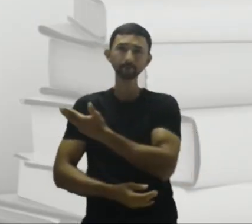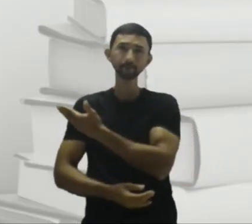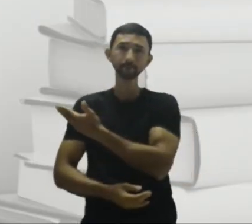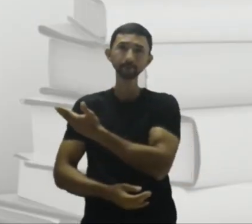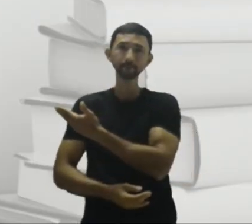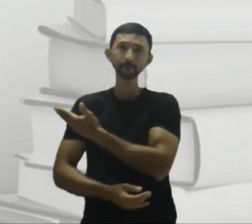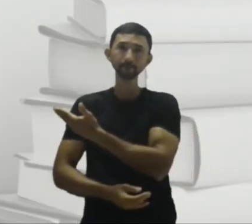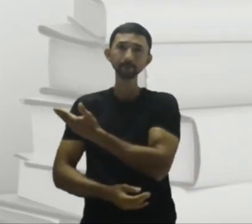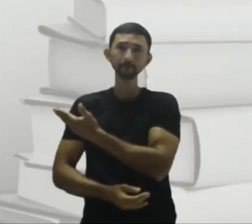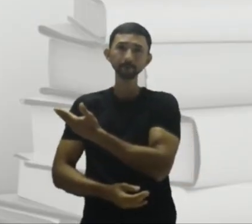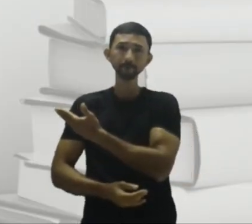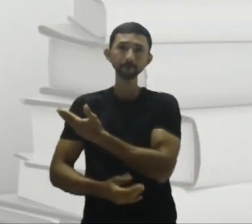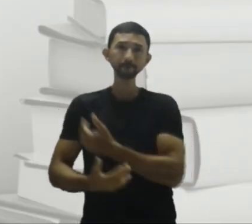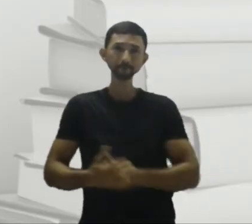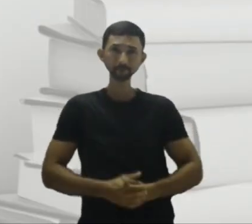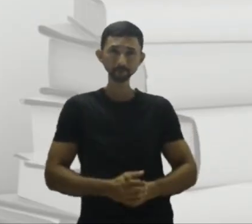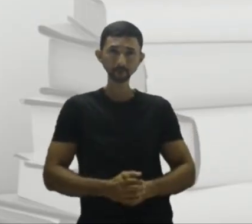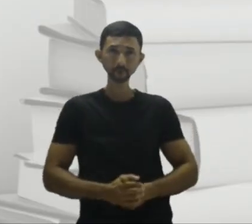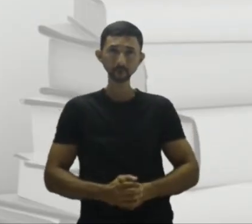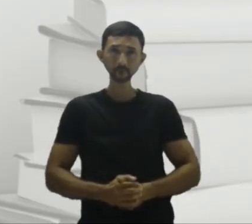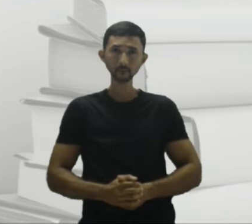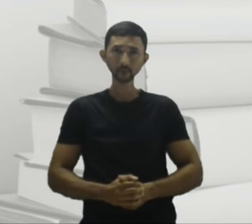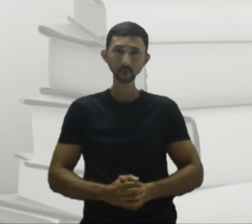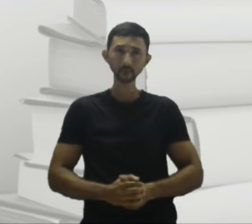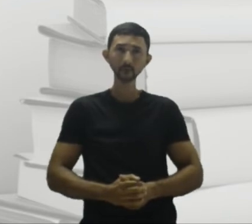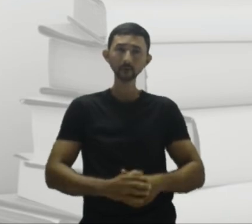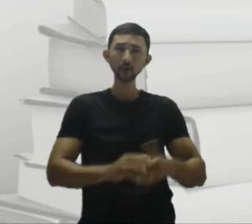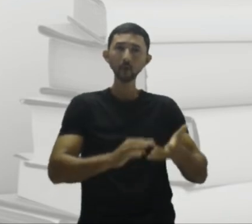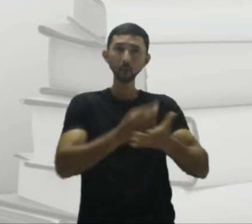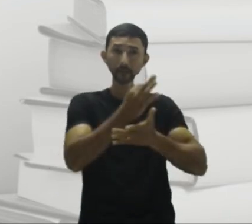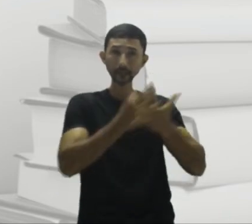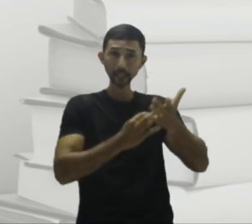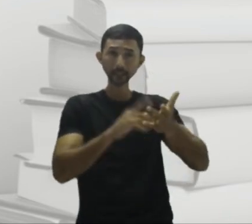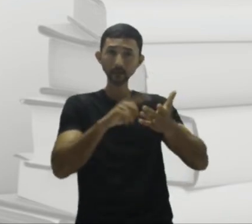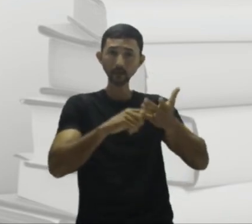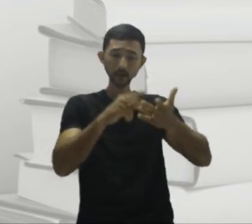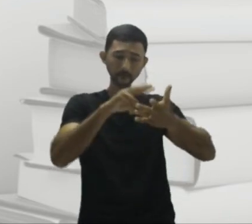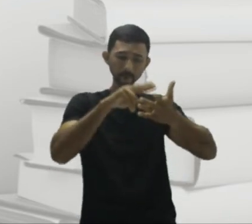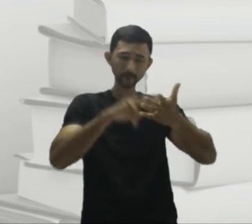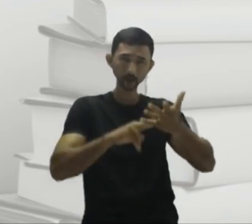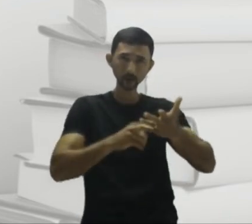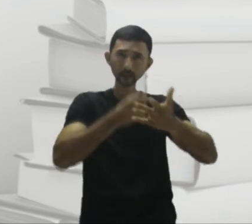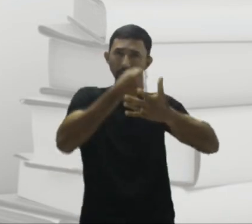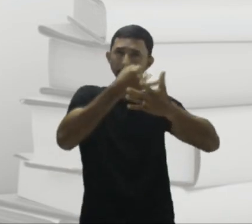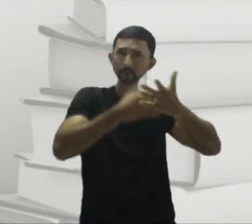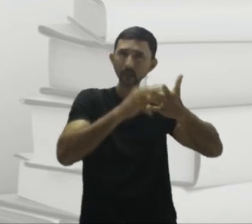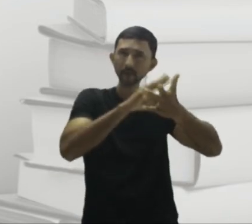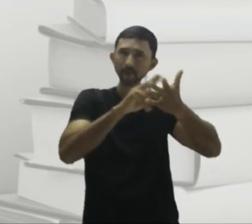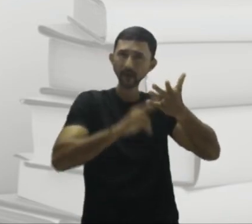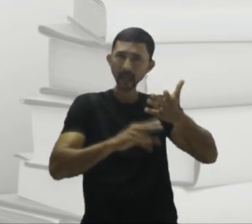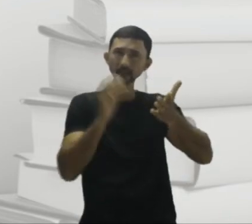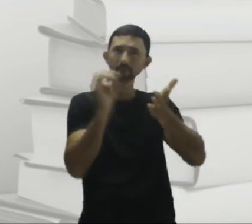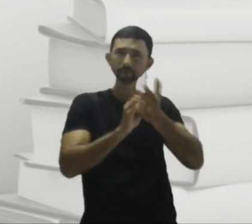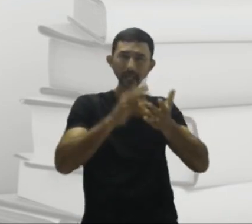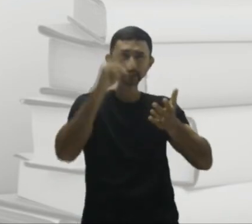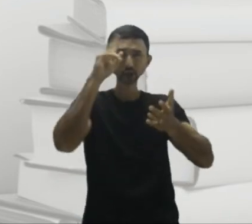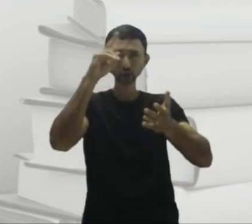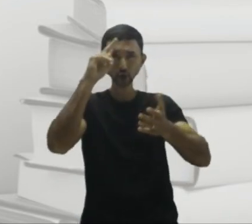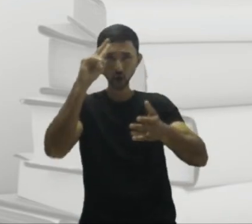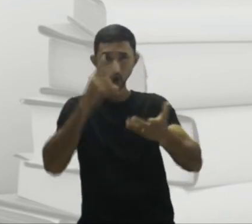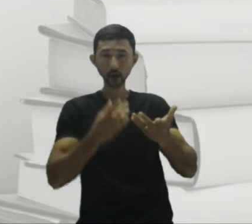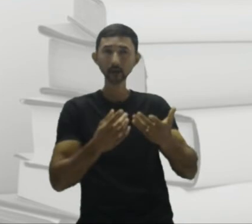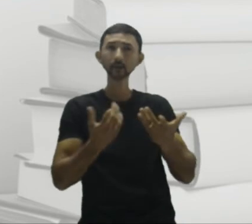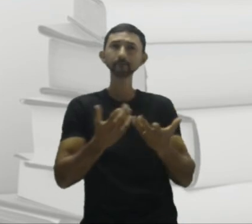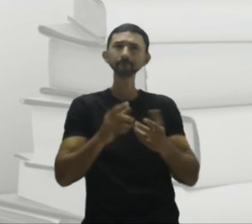uma epopeia é uma narrativa em versos, que normalmente retrata um fato histórico.